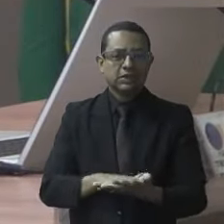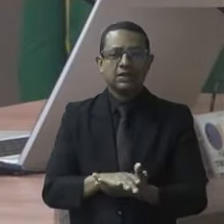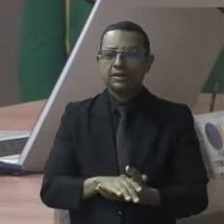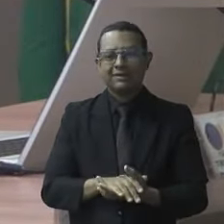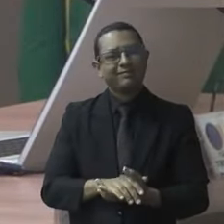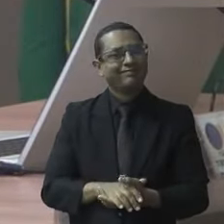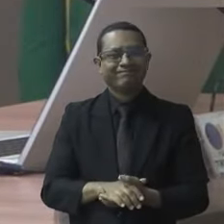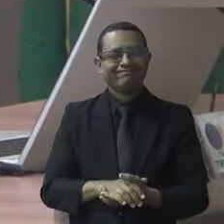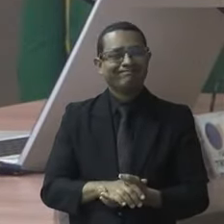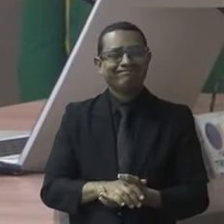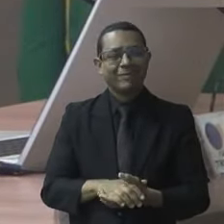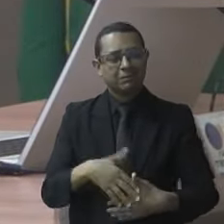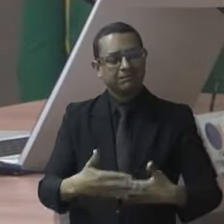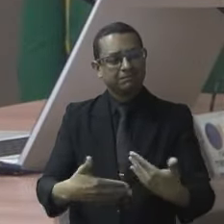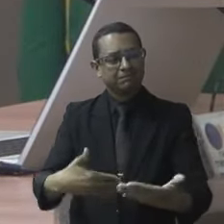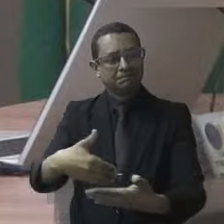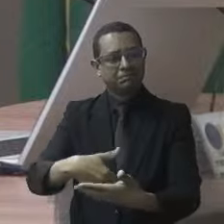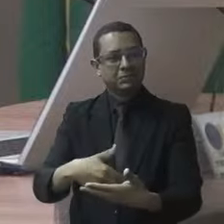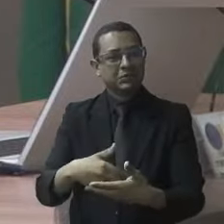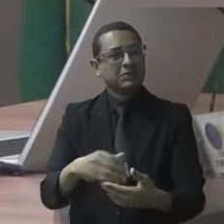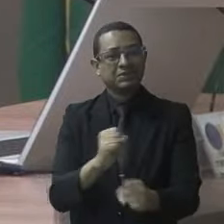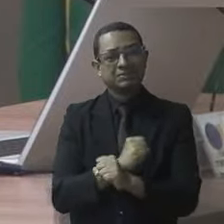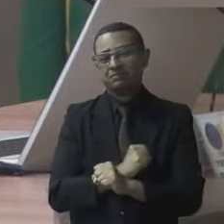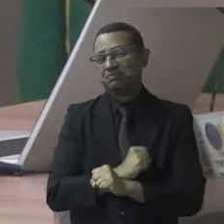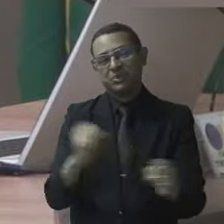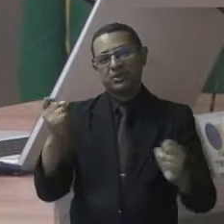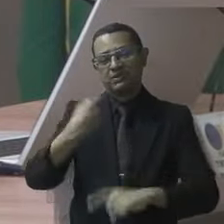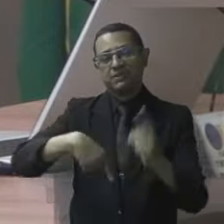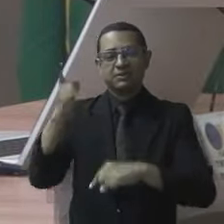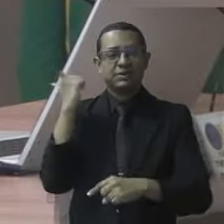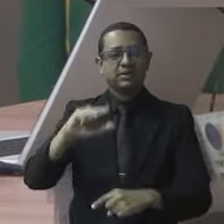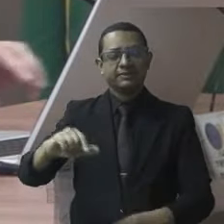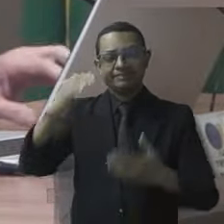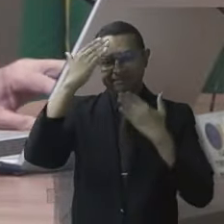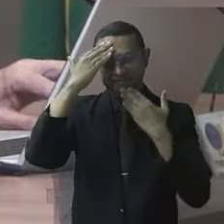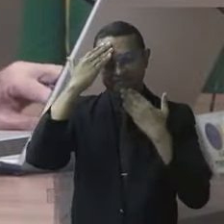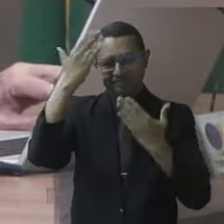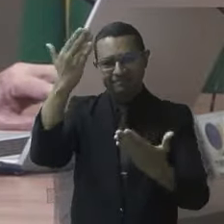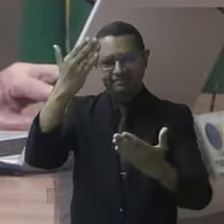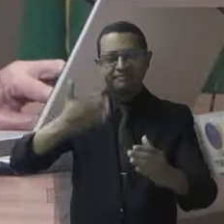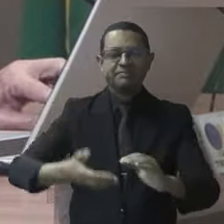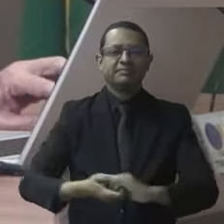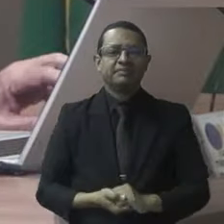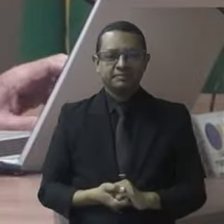seria impossível ter o êxito que nós alcançamos. Obrigado.